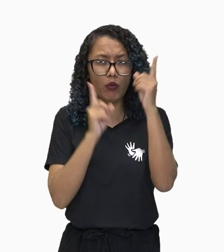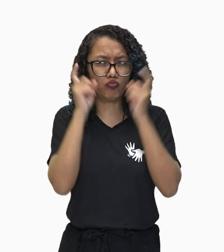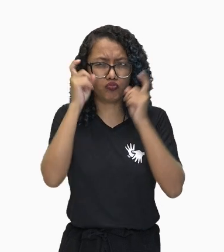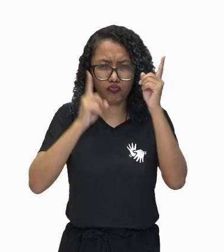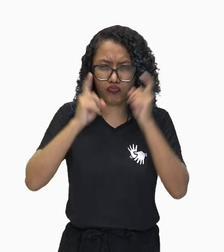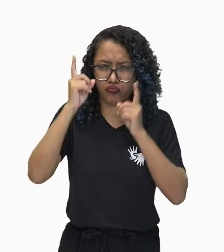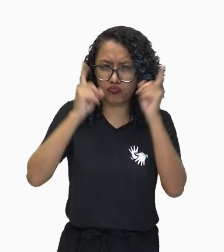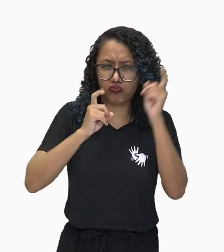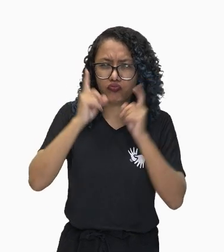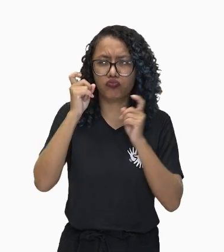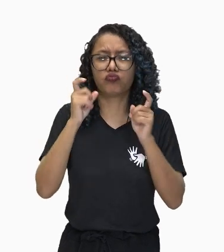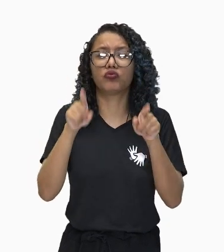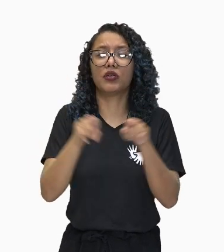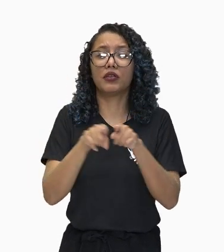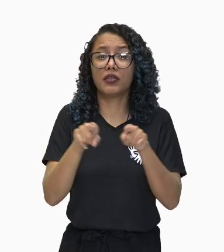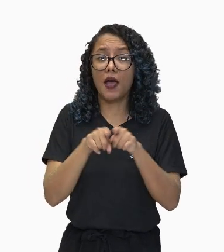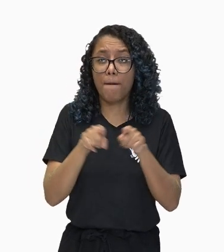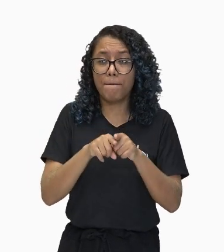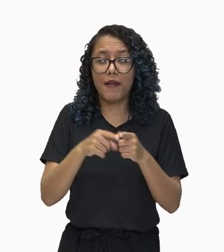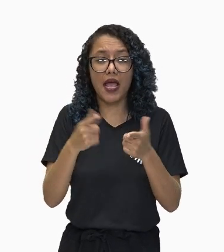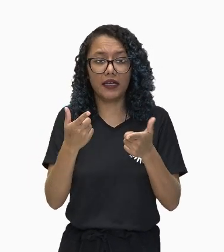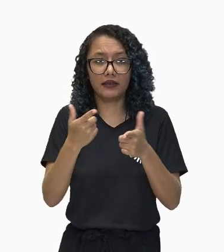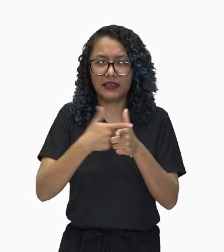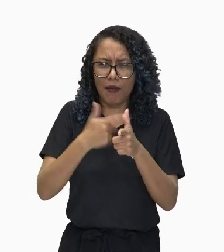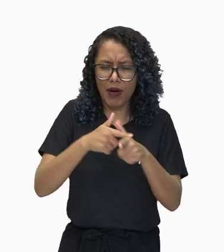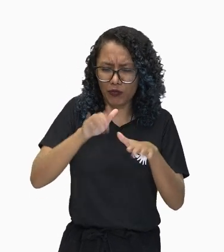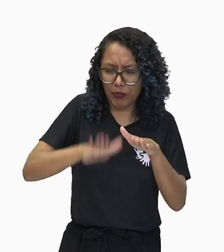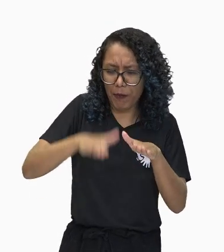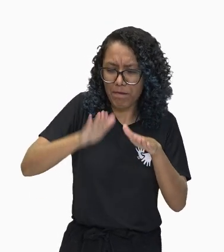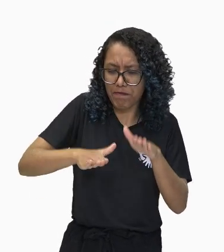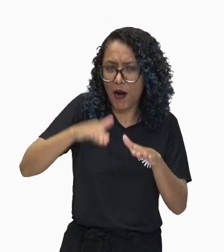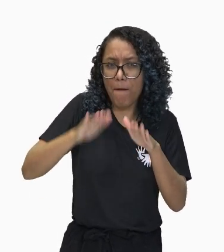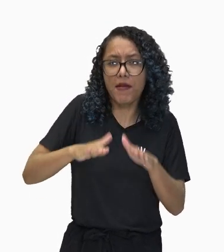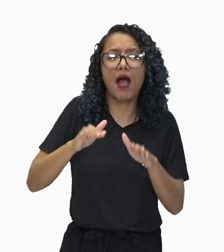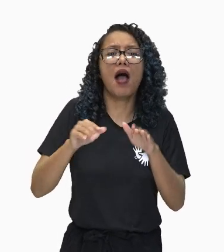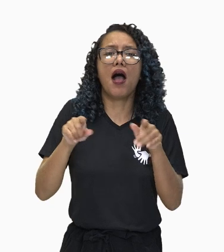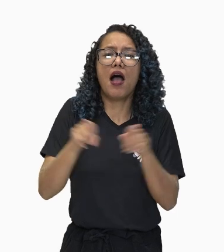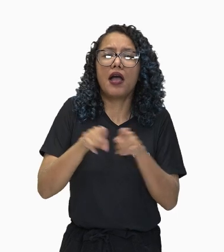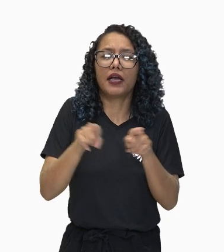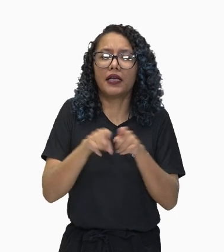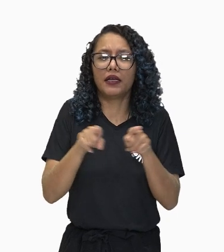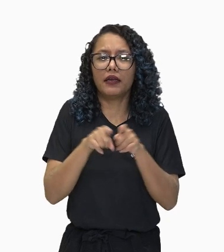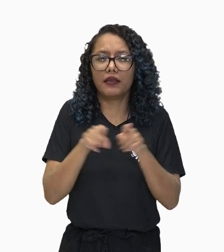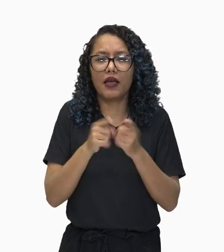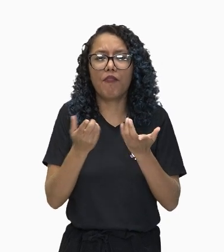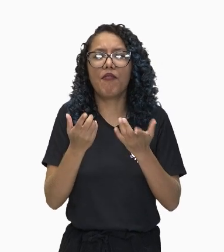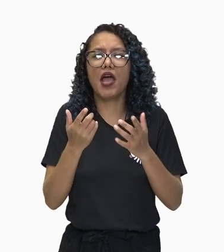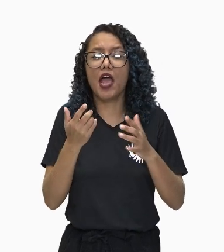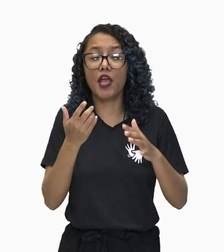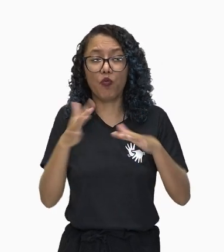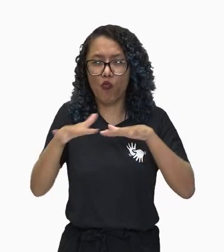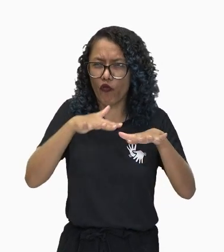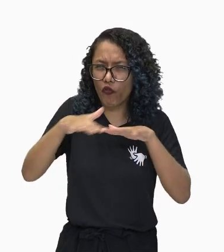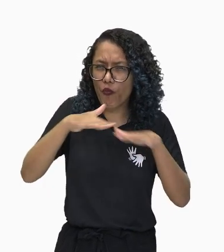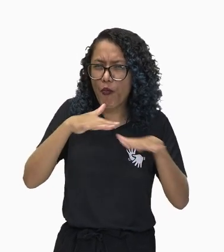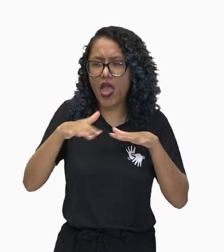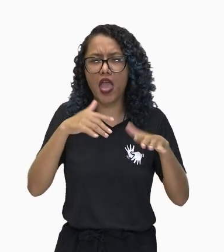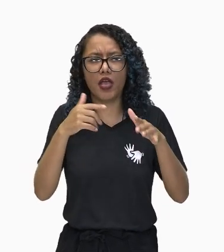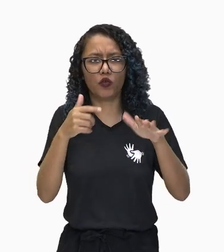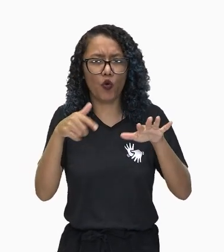na marcação ritmada do sapateado, na ênfase dada aos movimentos com os pés e na